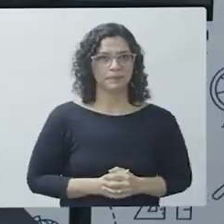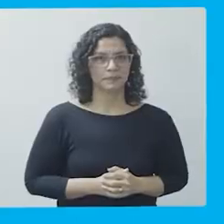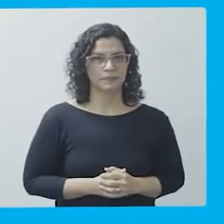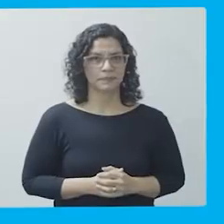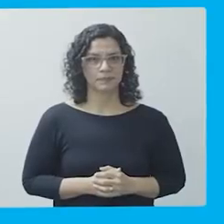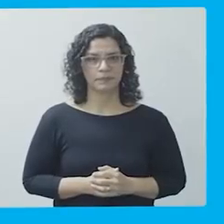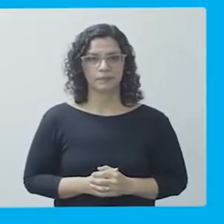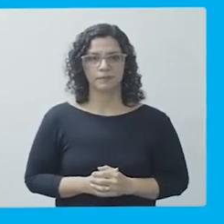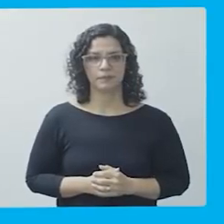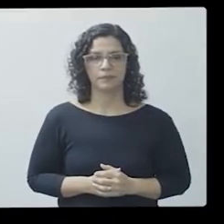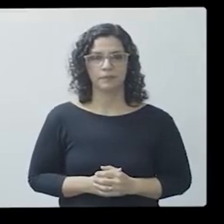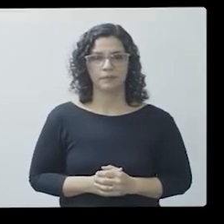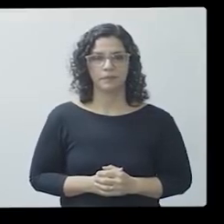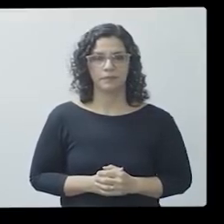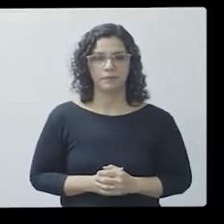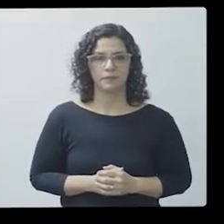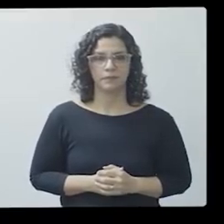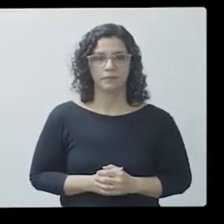lá.